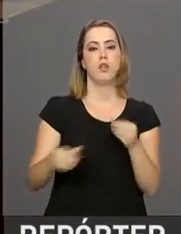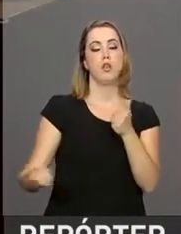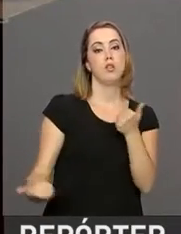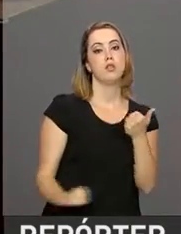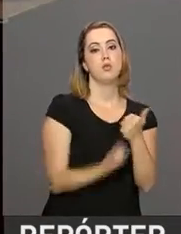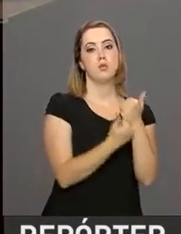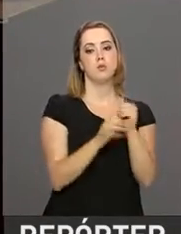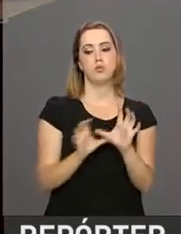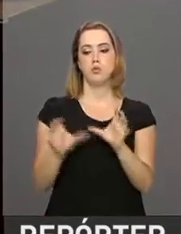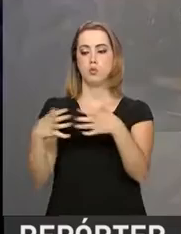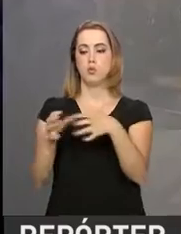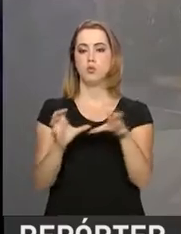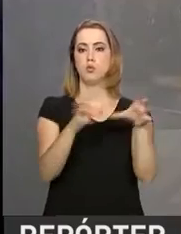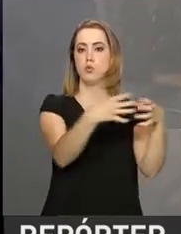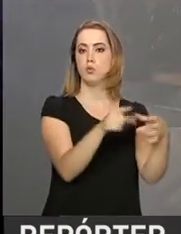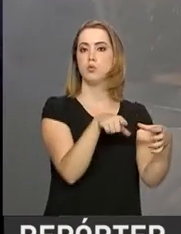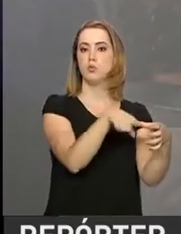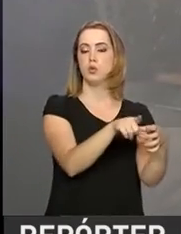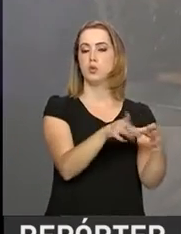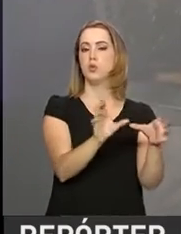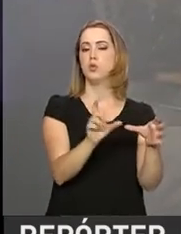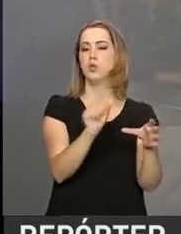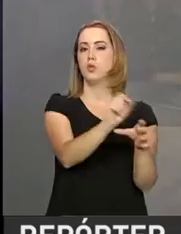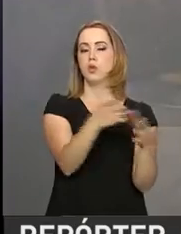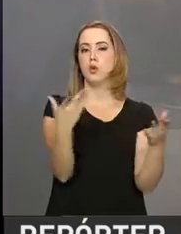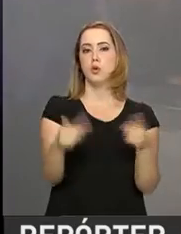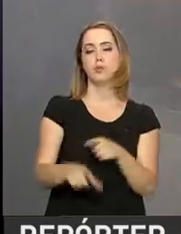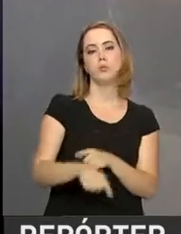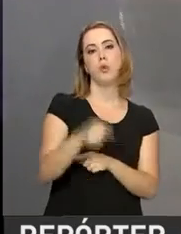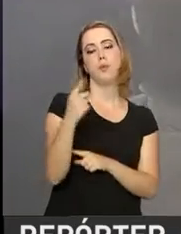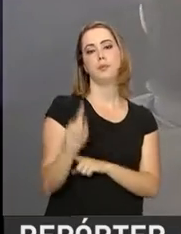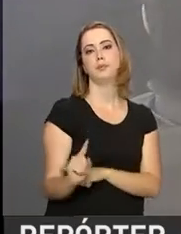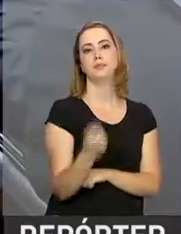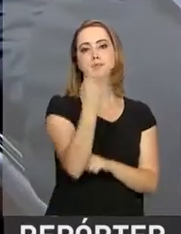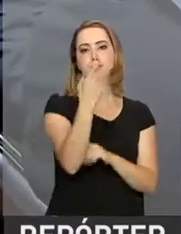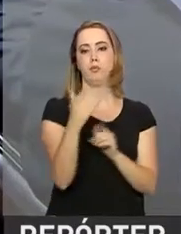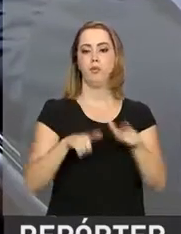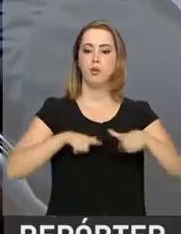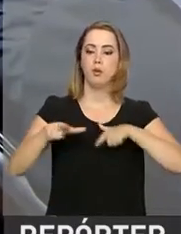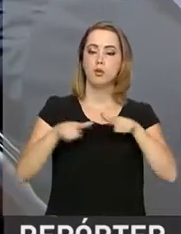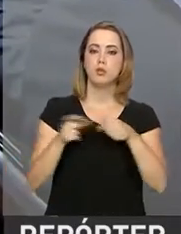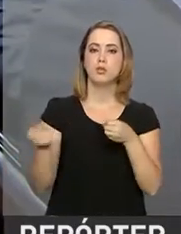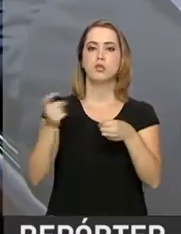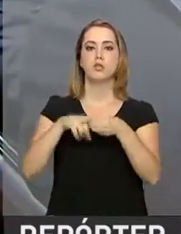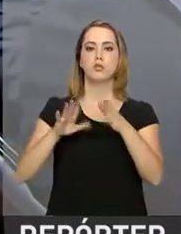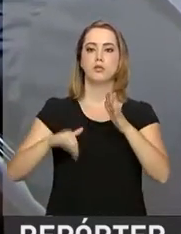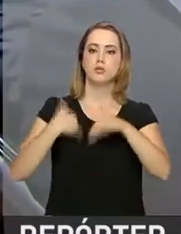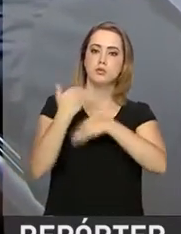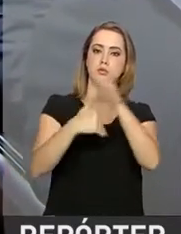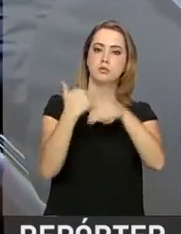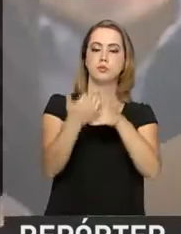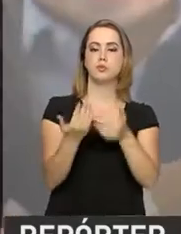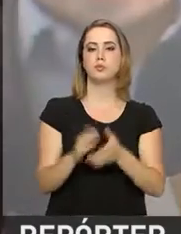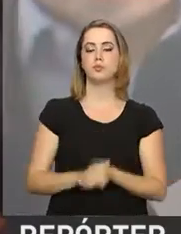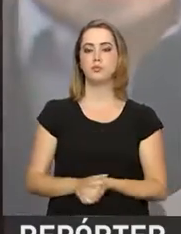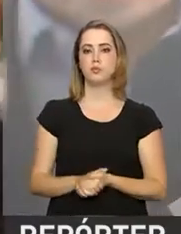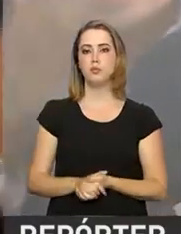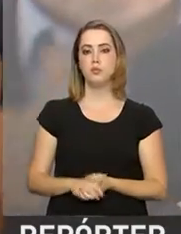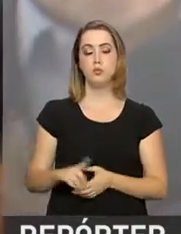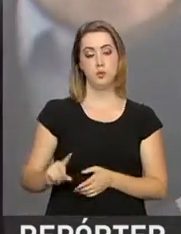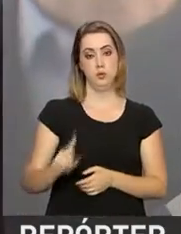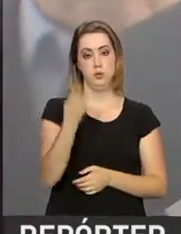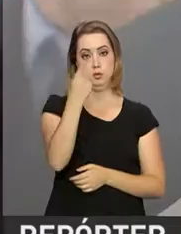as câmaras setoriais. A ideia é encontrar consensos na adoção de medidas para a retomada do crescimento do país. Uma das